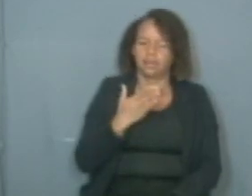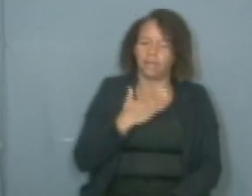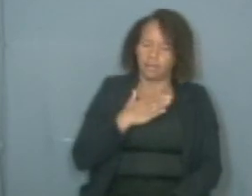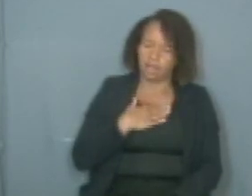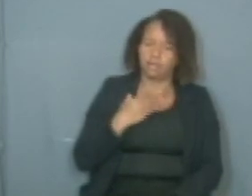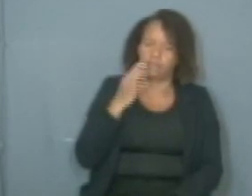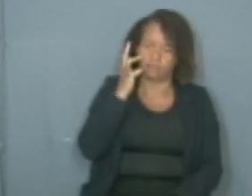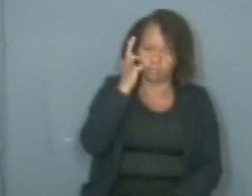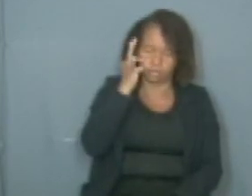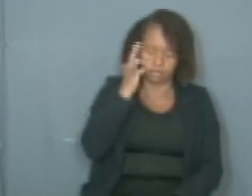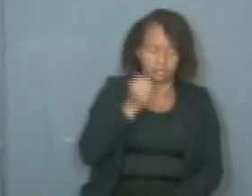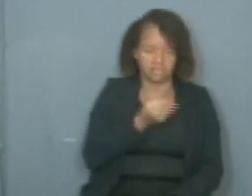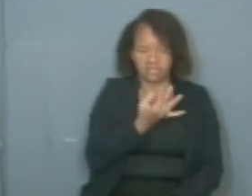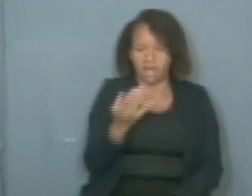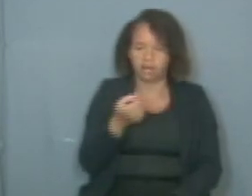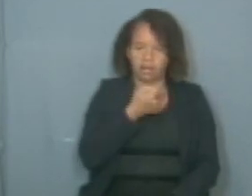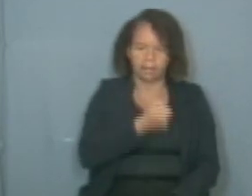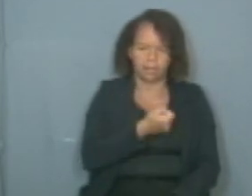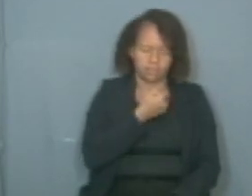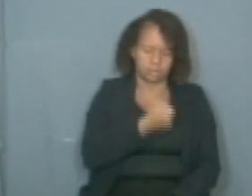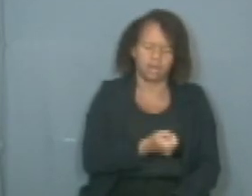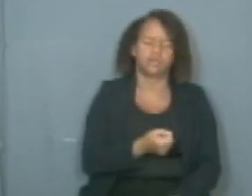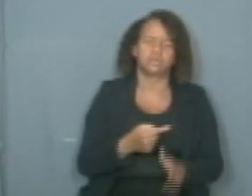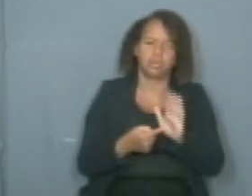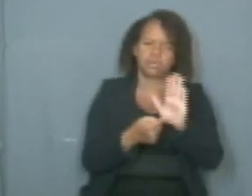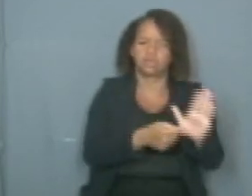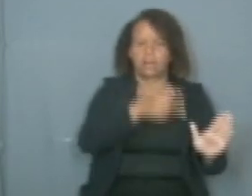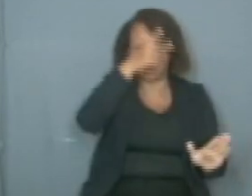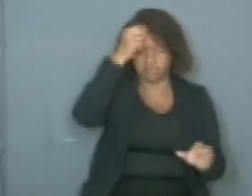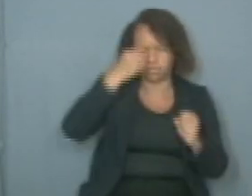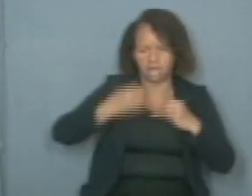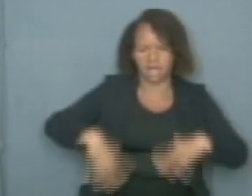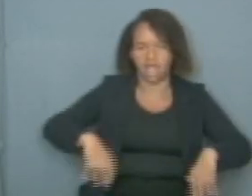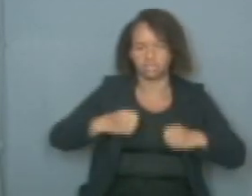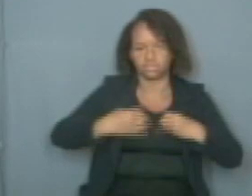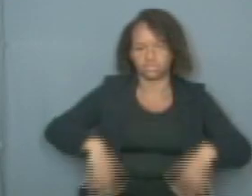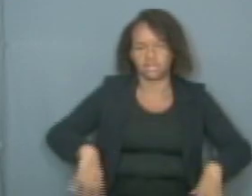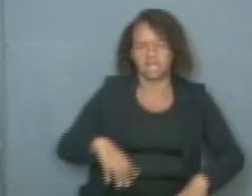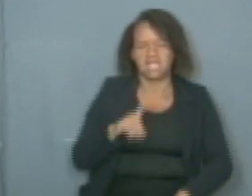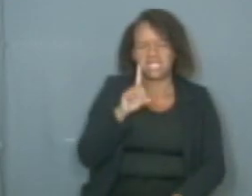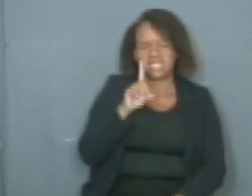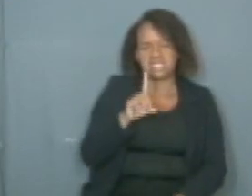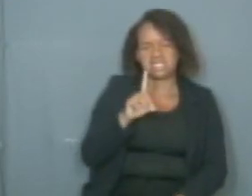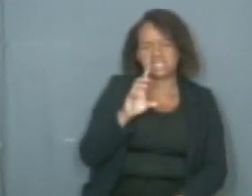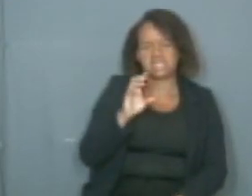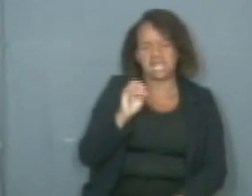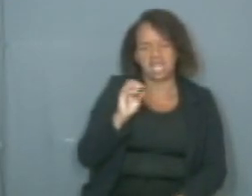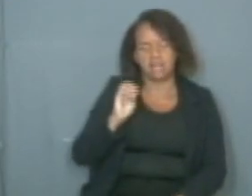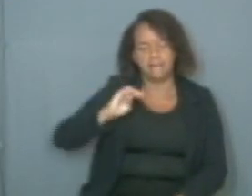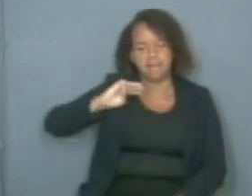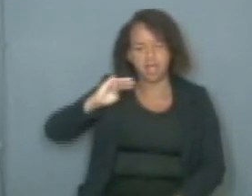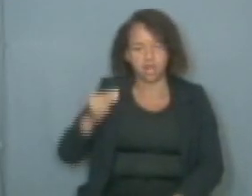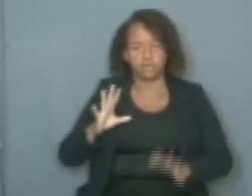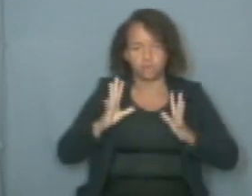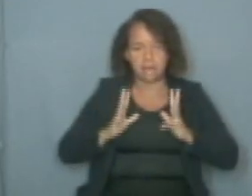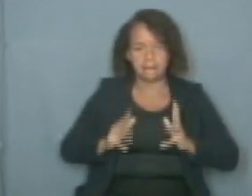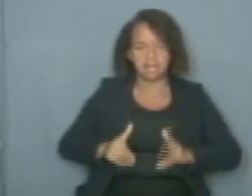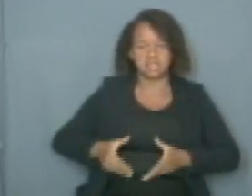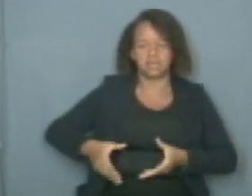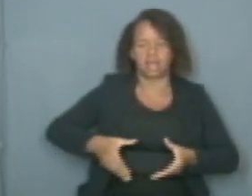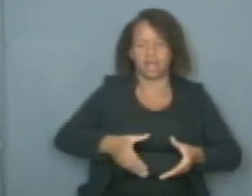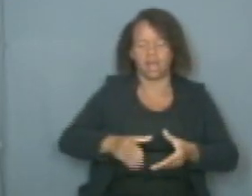Pessoalmente, eu já fiz várias reportagens mostrando que a prefeitura gasta, em média, 100 milhões de reais com limpeza de